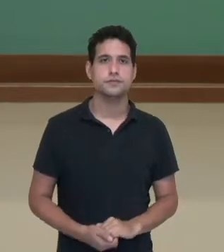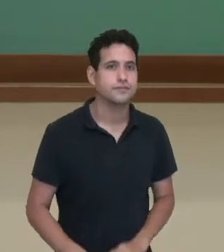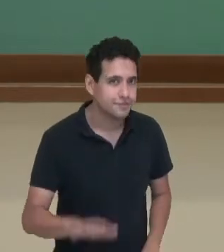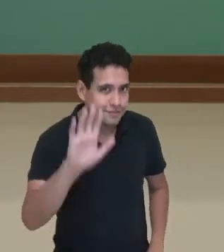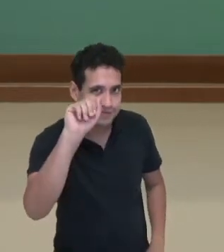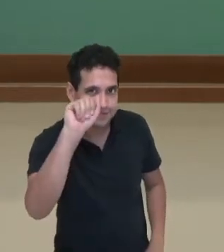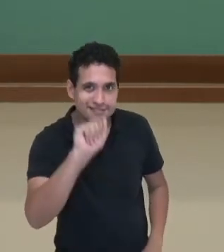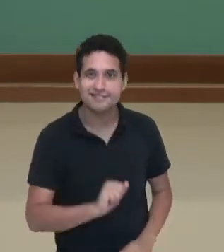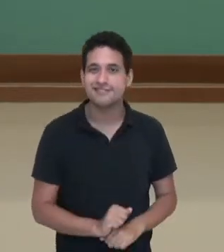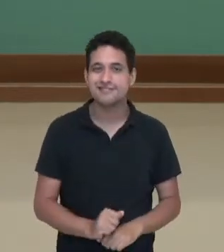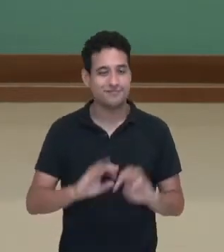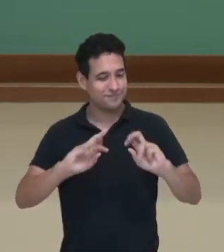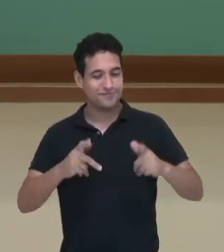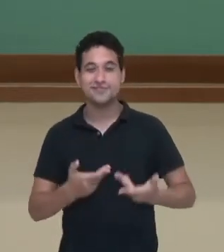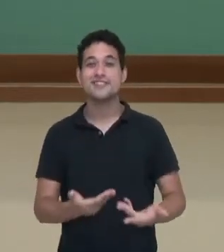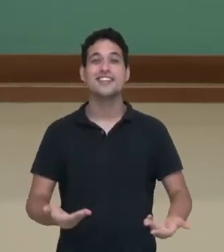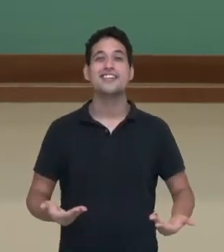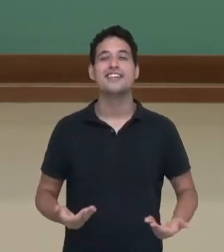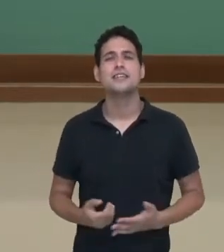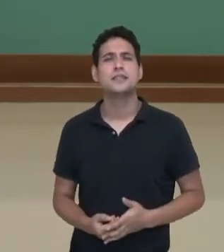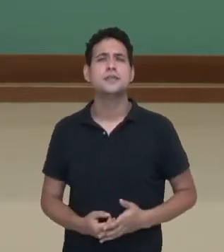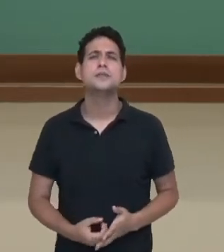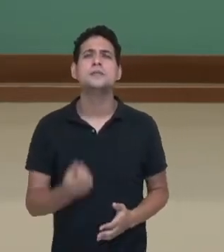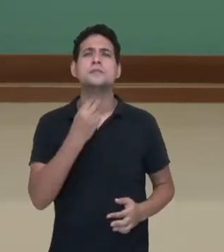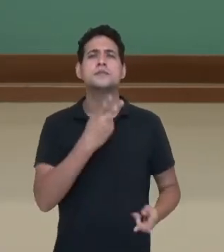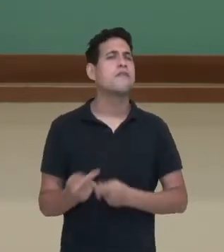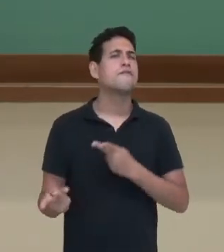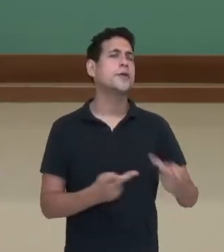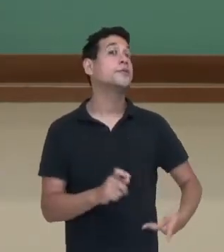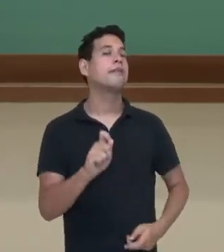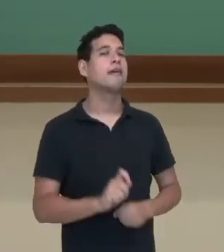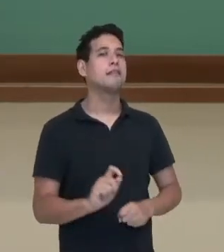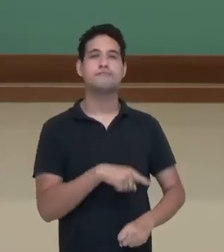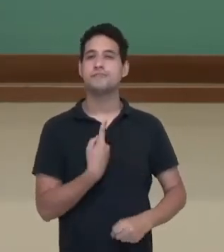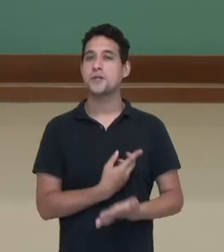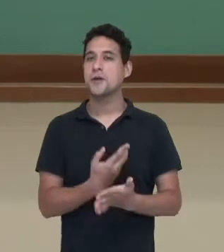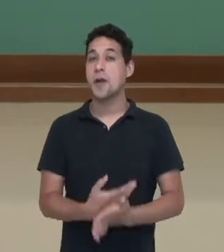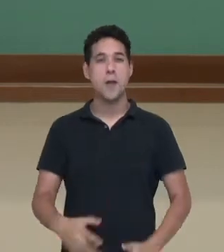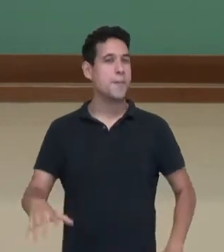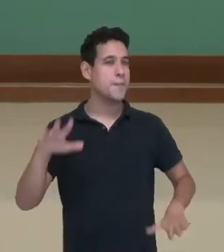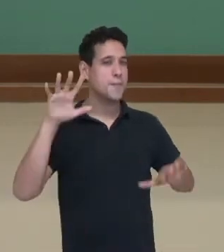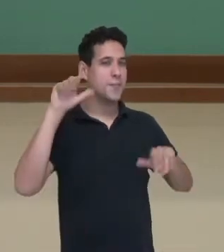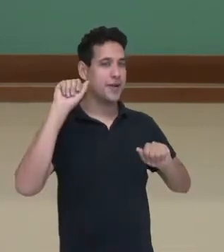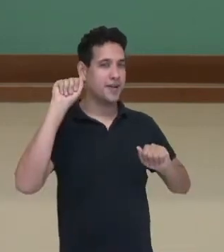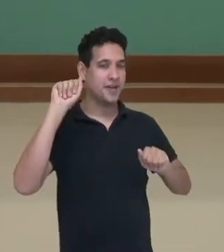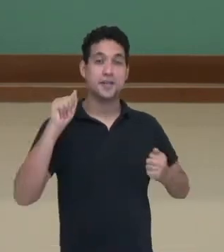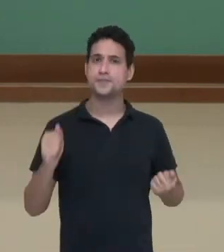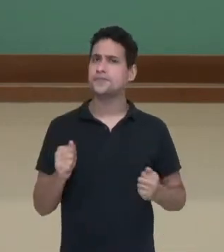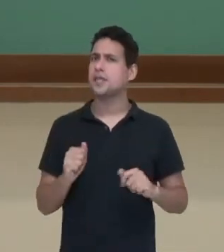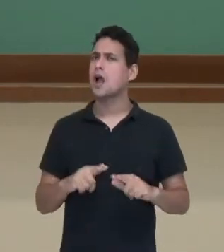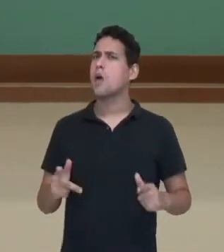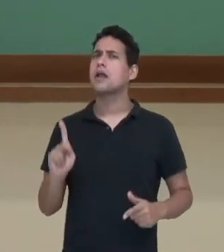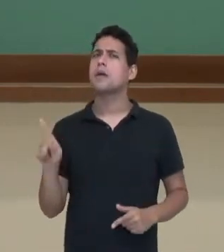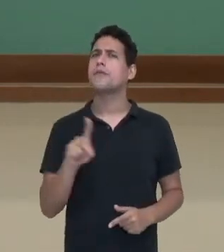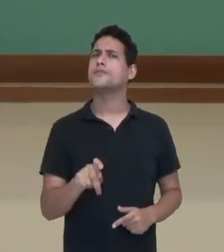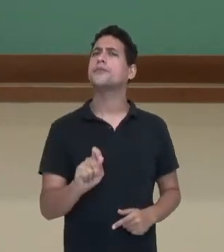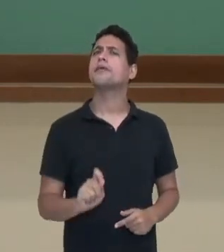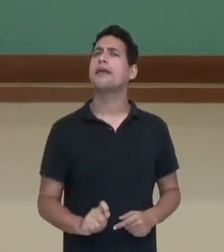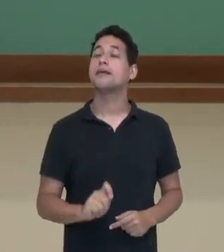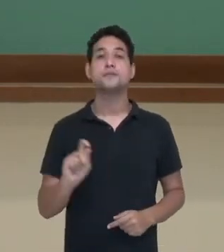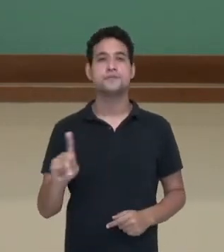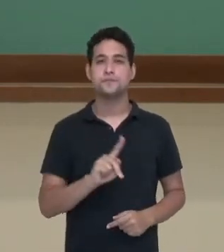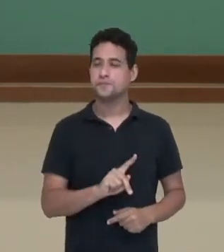Hola, ¿qué tal, chicos y chicas? Sean bienvenidos a nuestra clase de língua espanhola. Aqui com vocês,